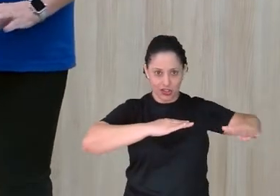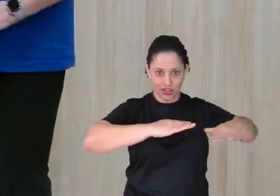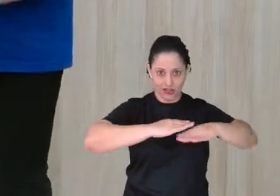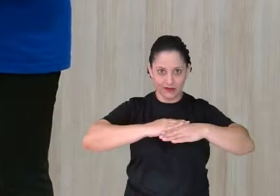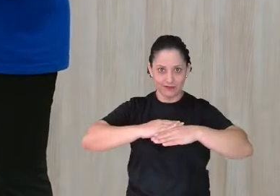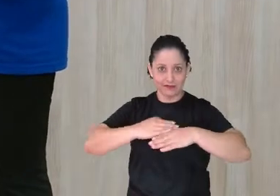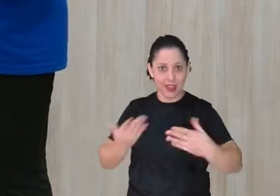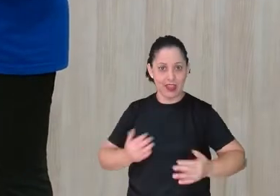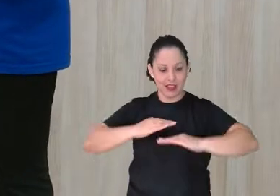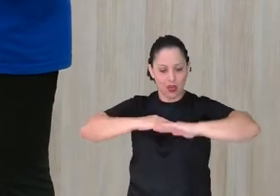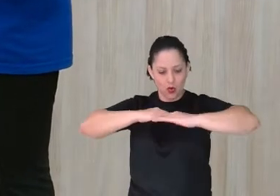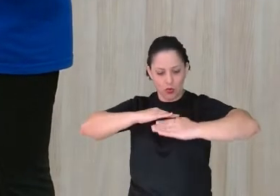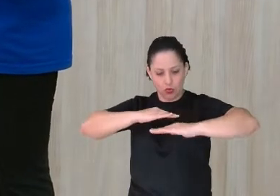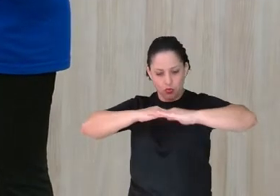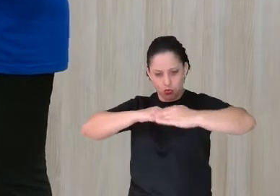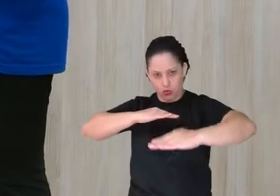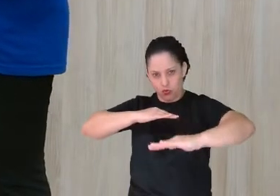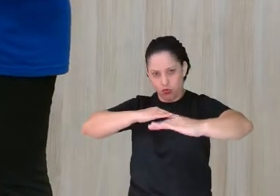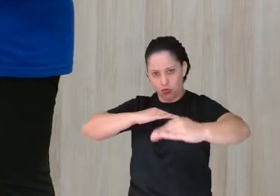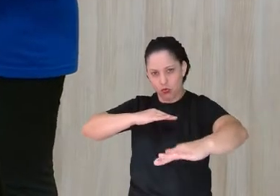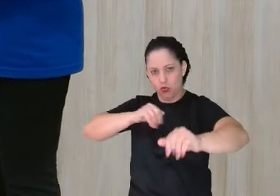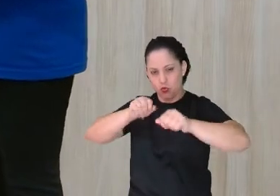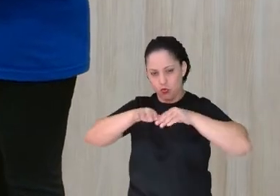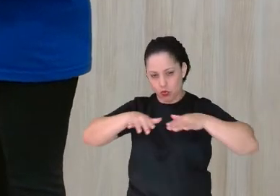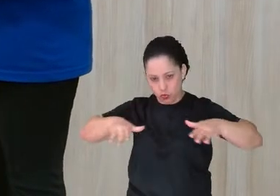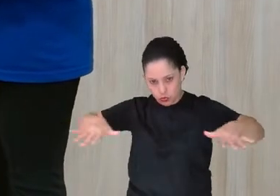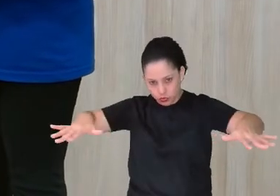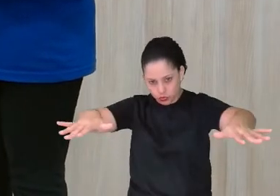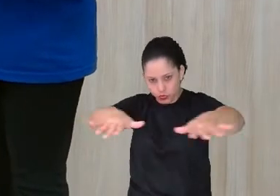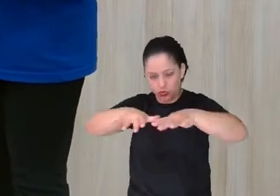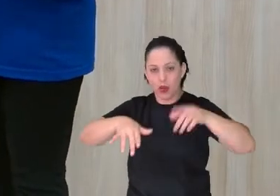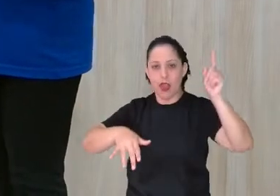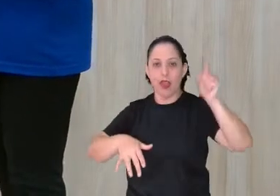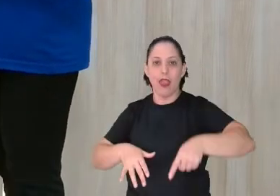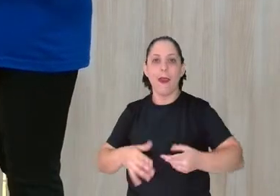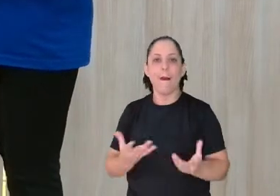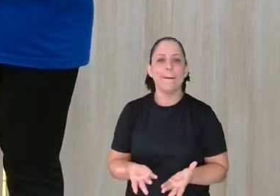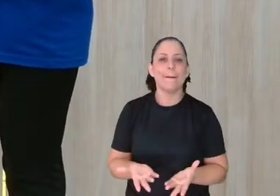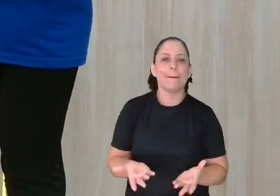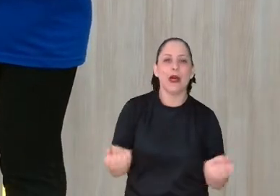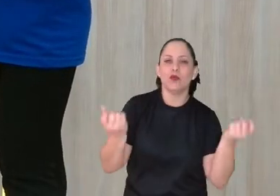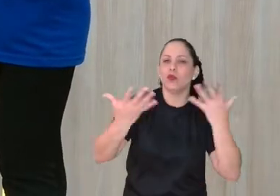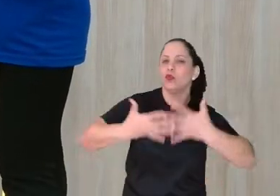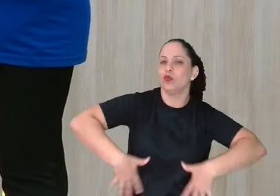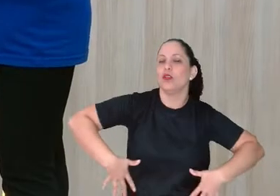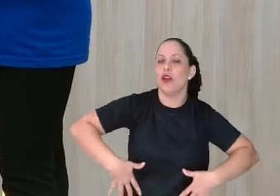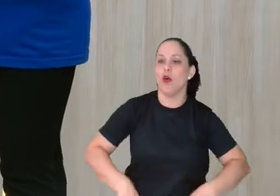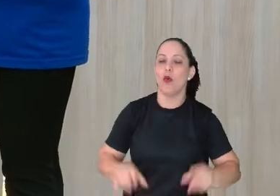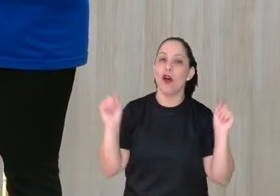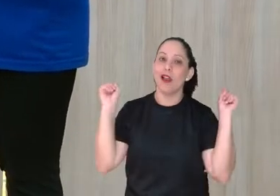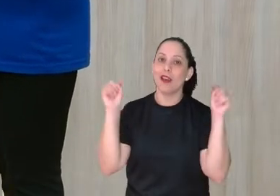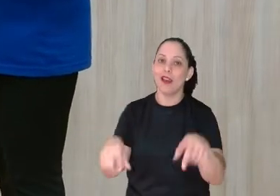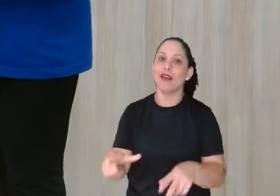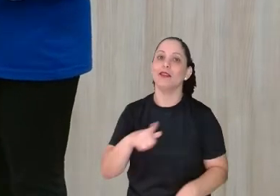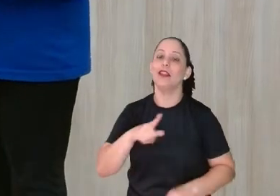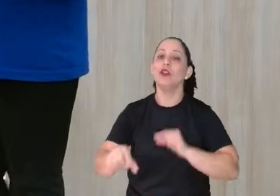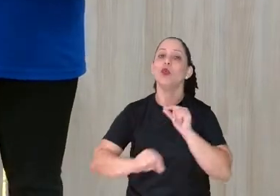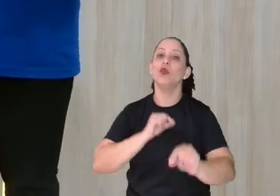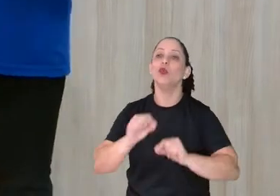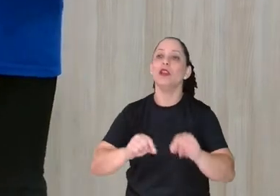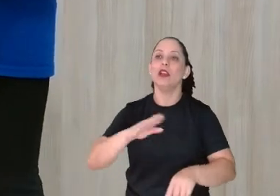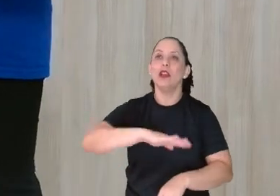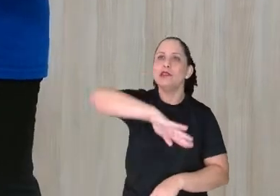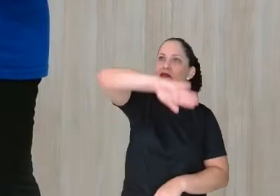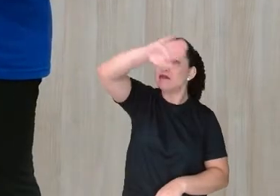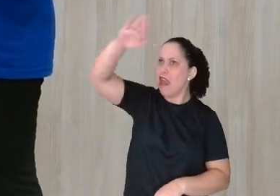diante agora de uma planície. A paisagem, que ele é mais comum, embora não é a única. Lá a gente vai encontrar de serras